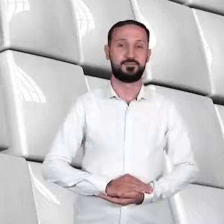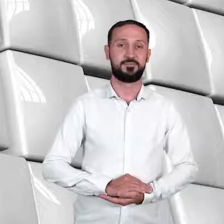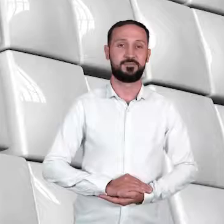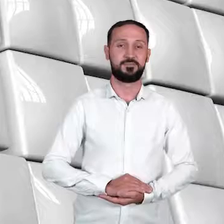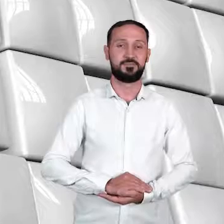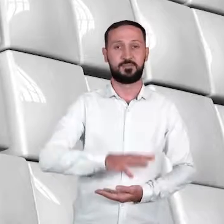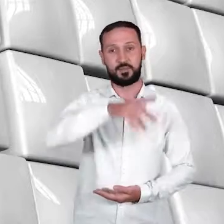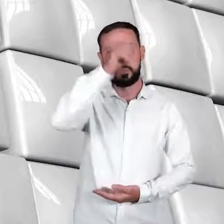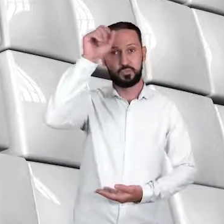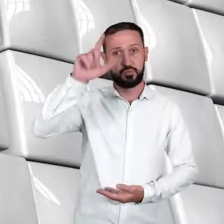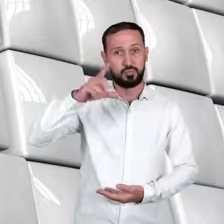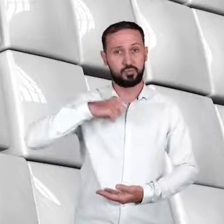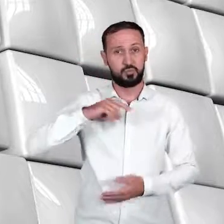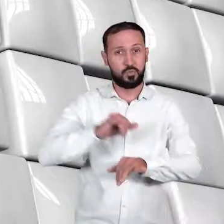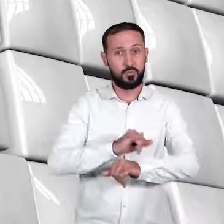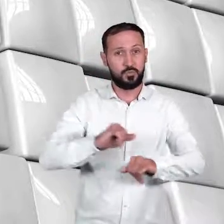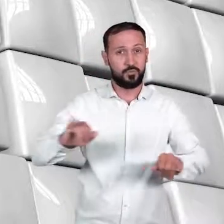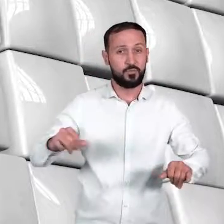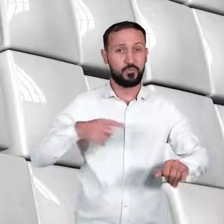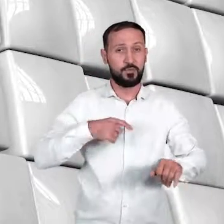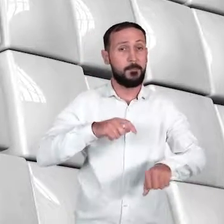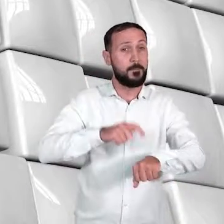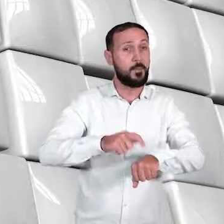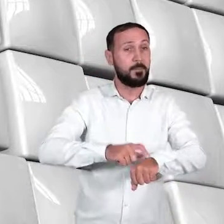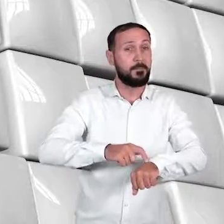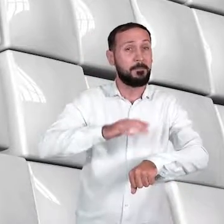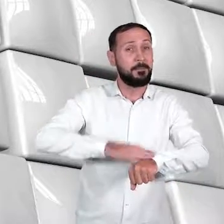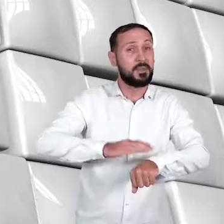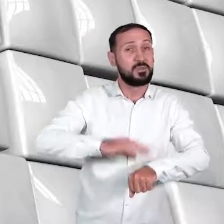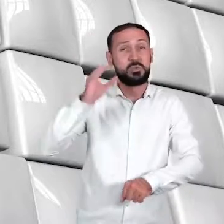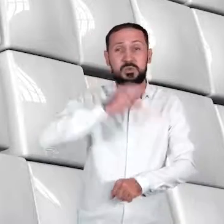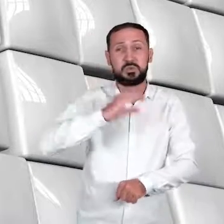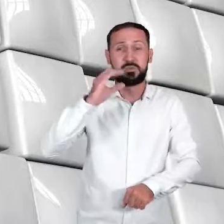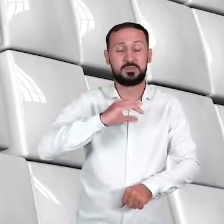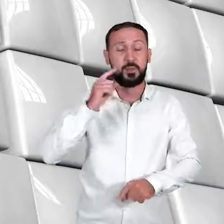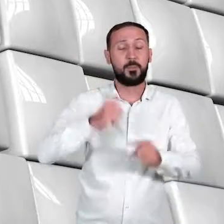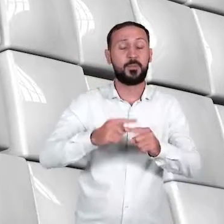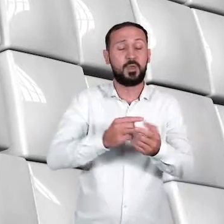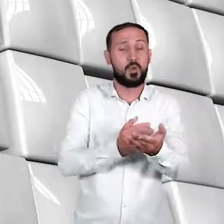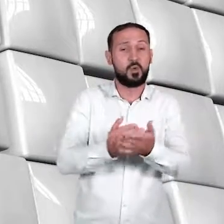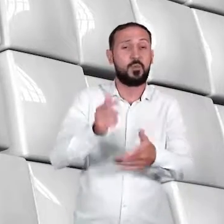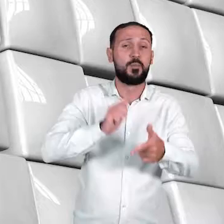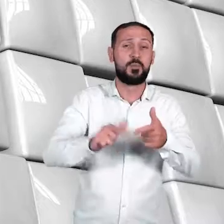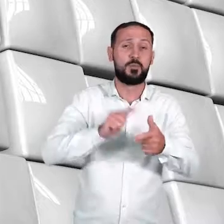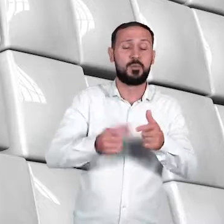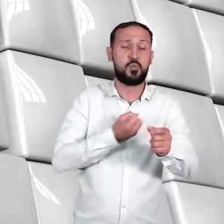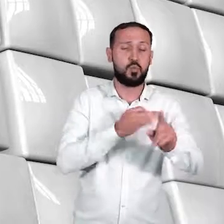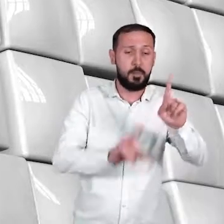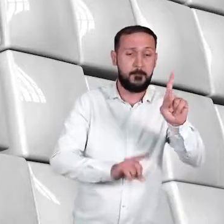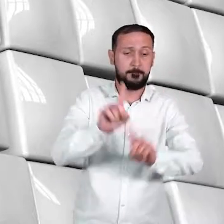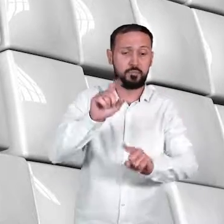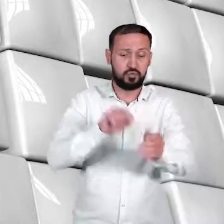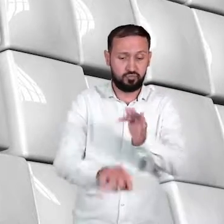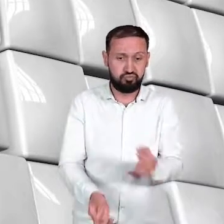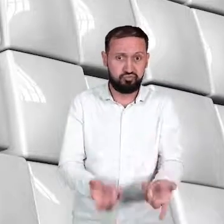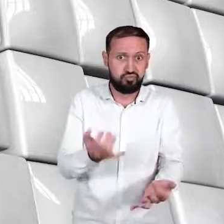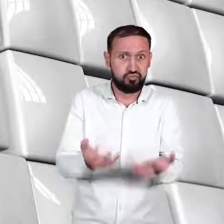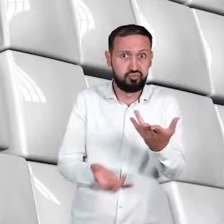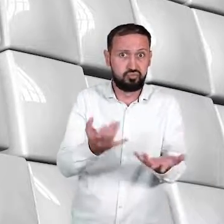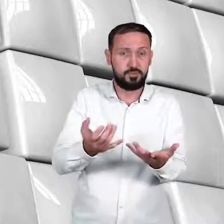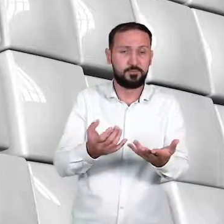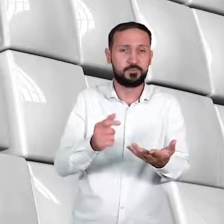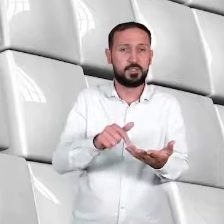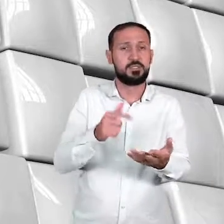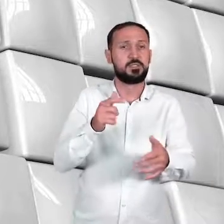Mato Grosso do Sul declarou estado de emergência em decorrência do elevado índice de queimadas. A